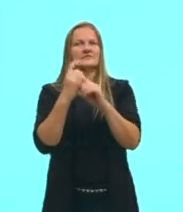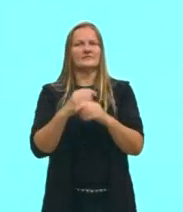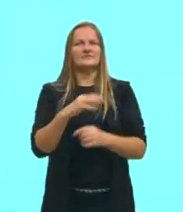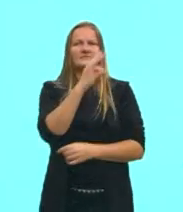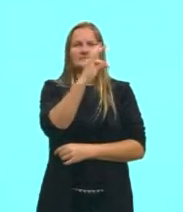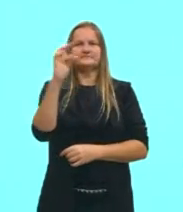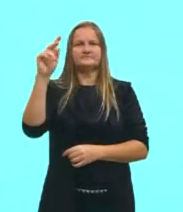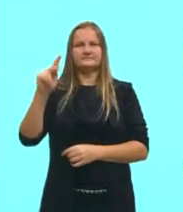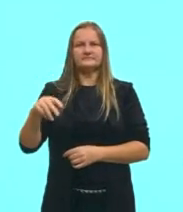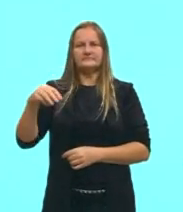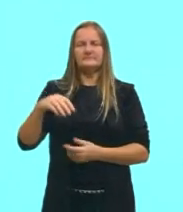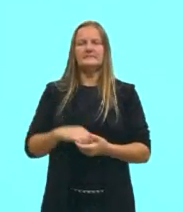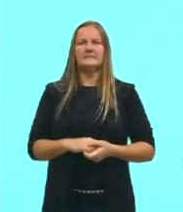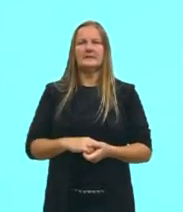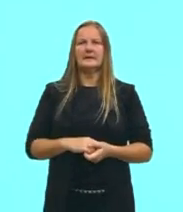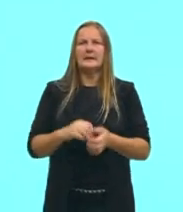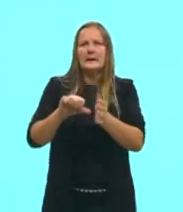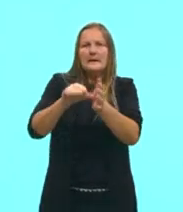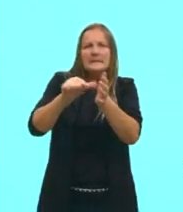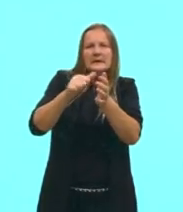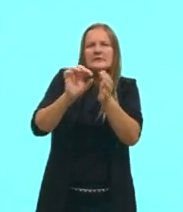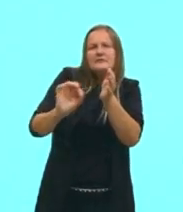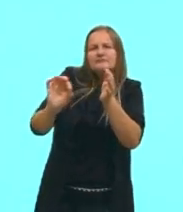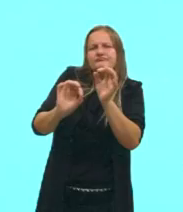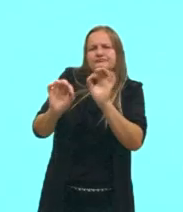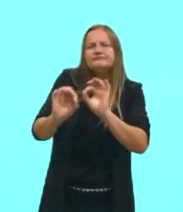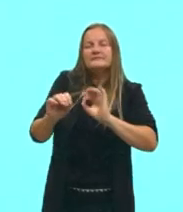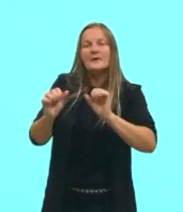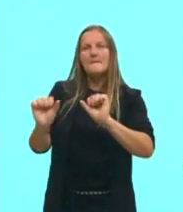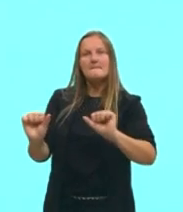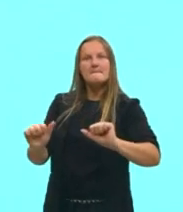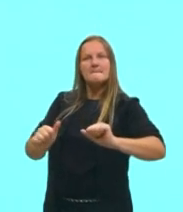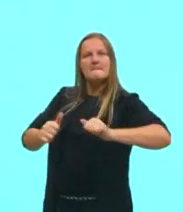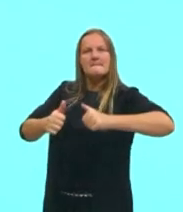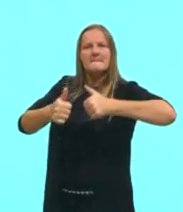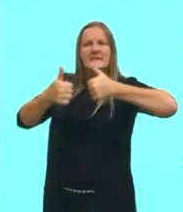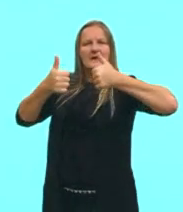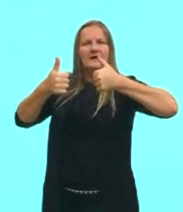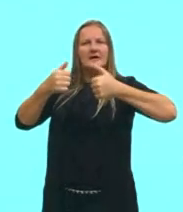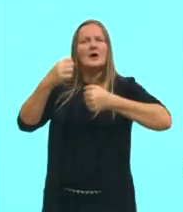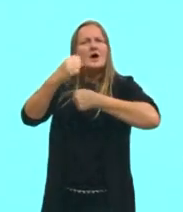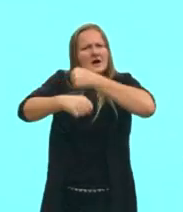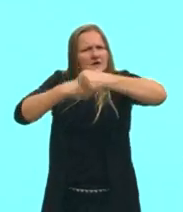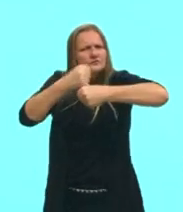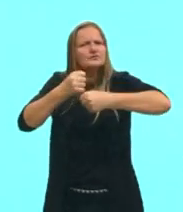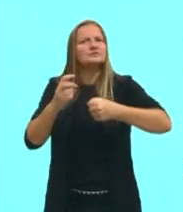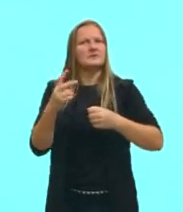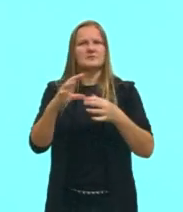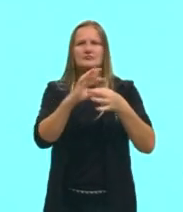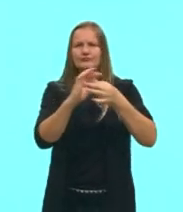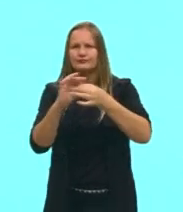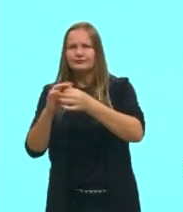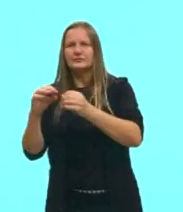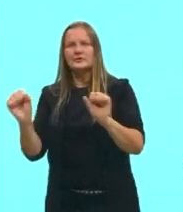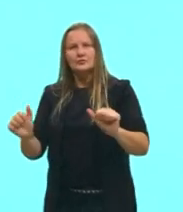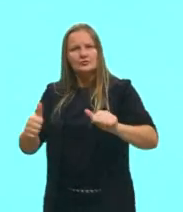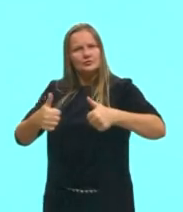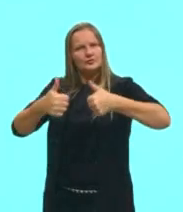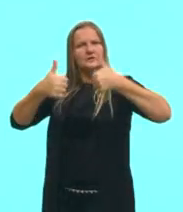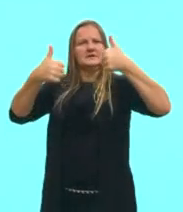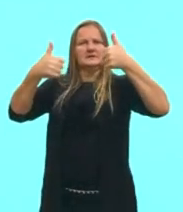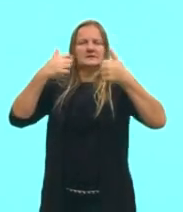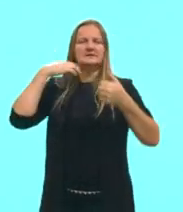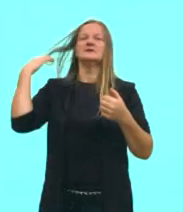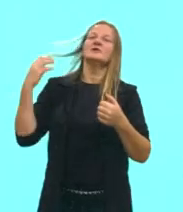ainda tabela de menos né Mas claro que ela foi melhorada e ela é atualizada todos os anos porque ainda estamos descobrindo